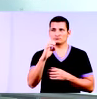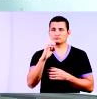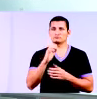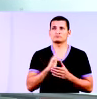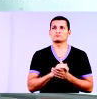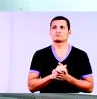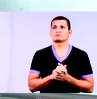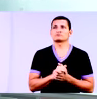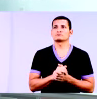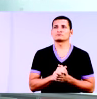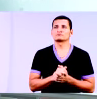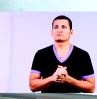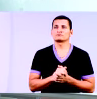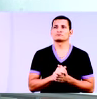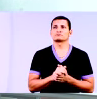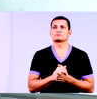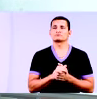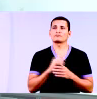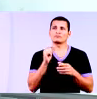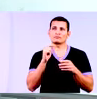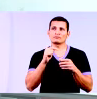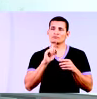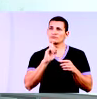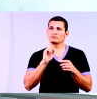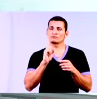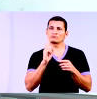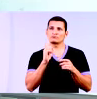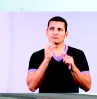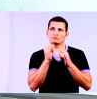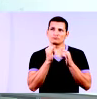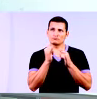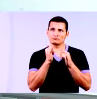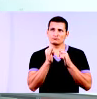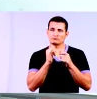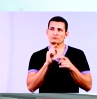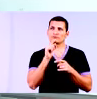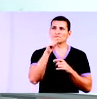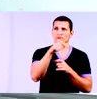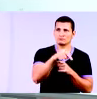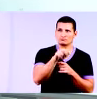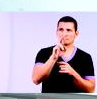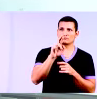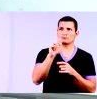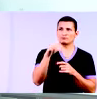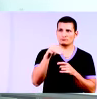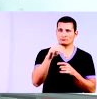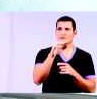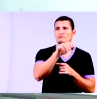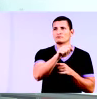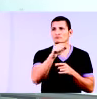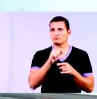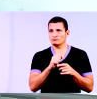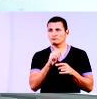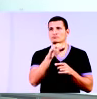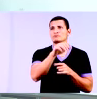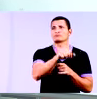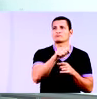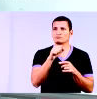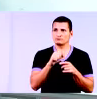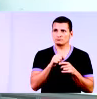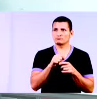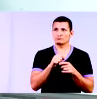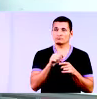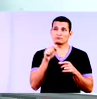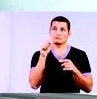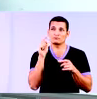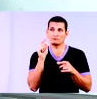dela? Ela não vai buscar as informações, o processador antes ele ia lá na memória externa, buscava de um por um e devolvia, respondia. Com